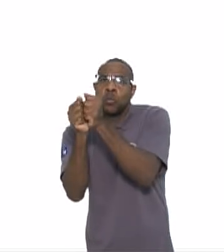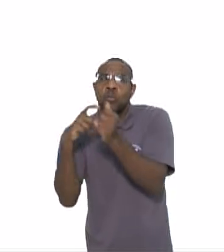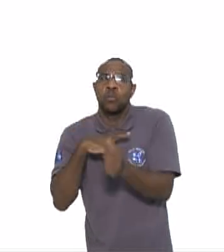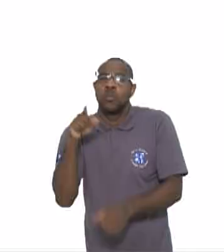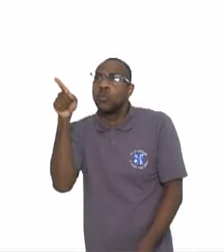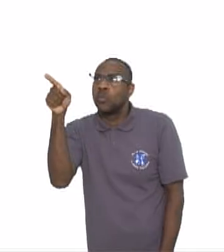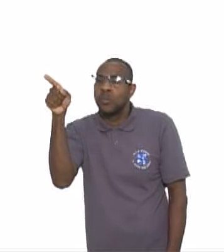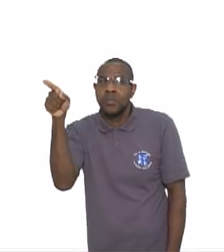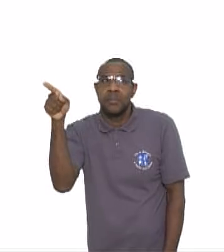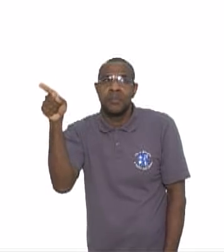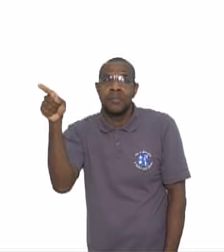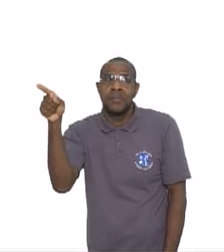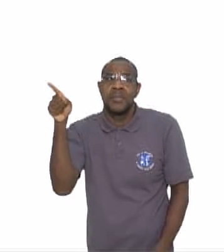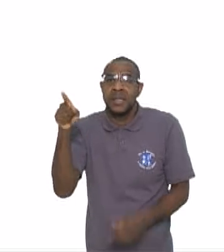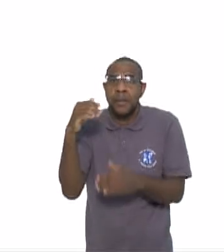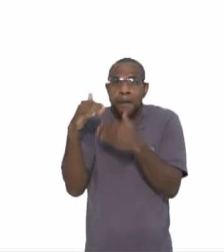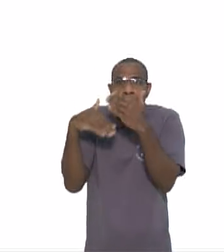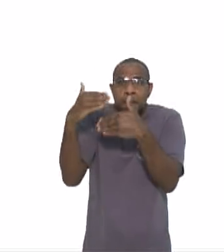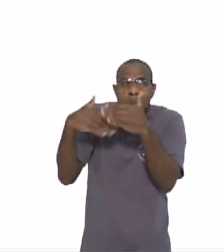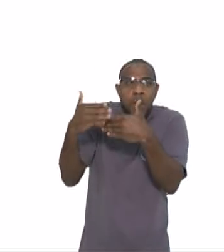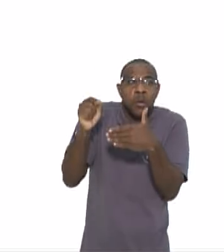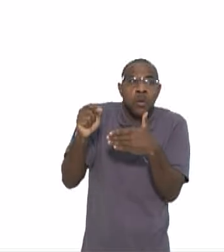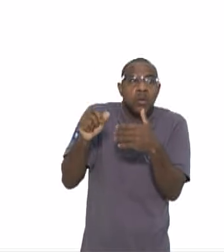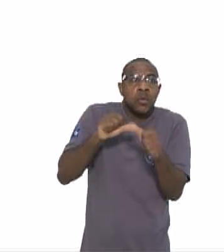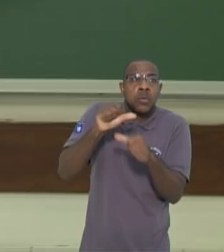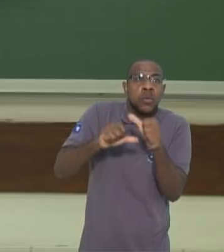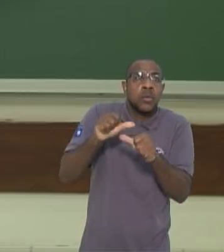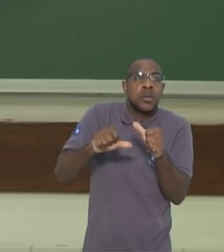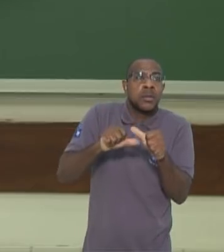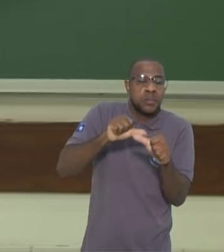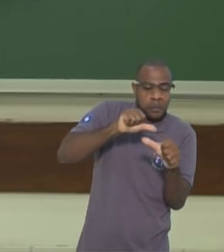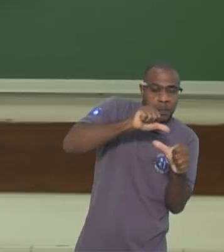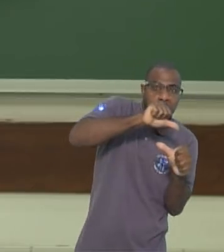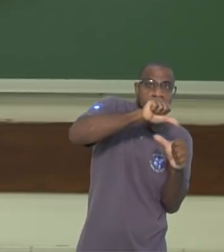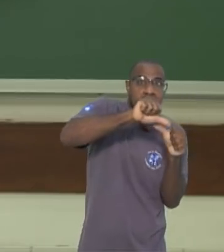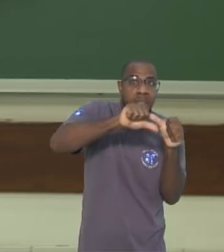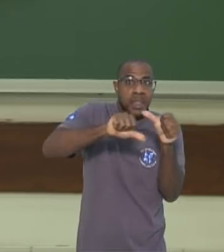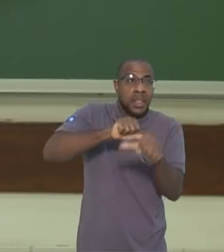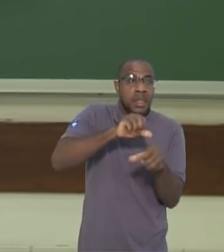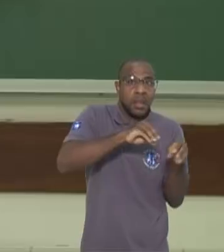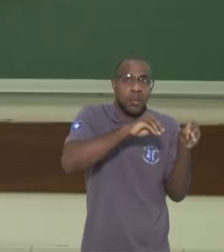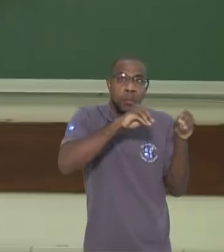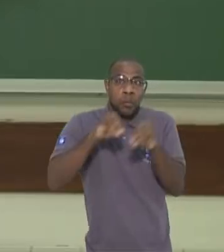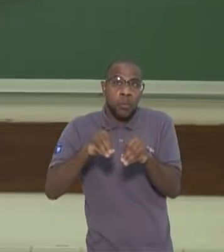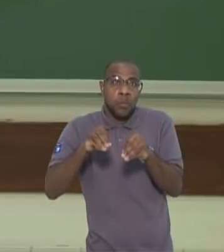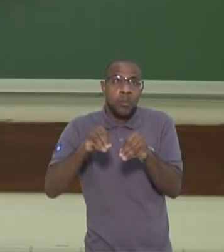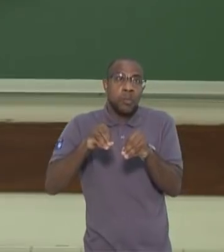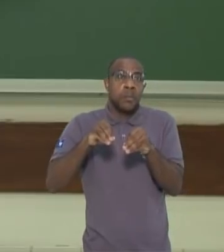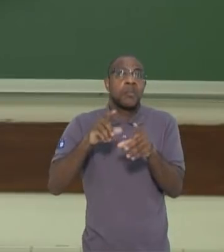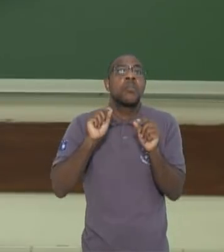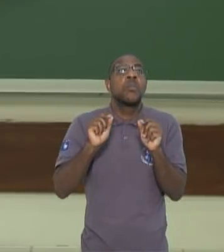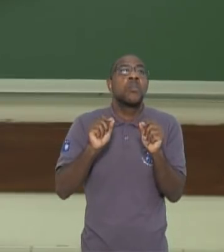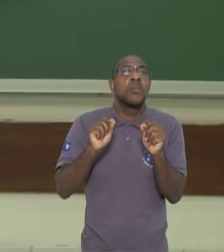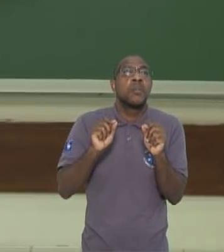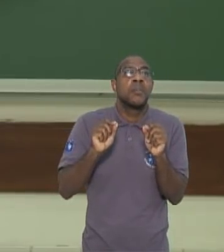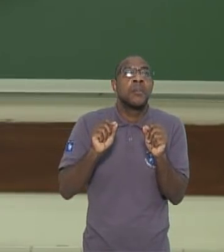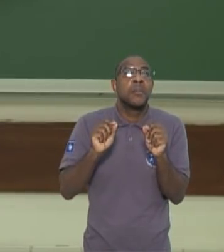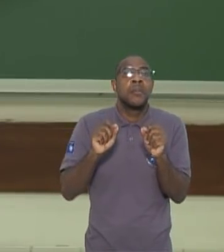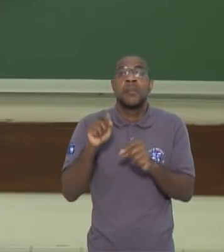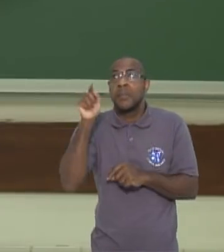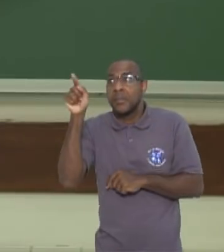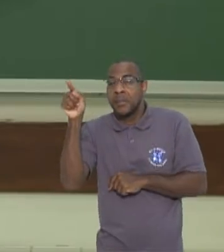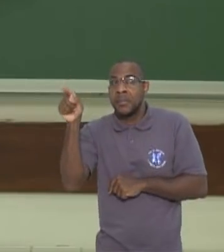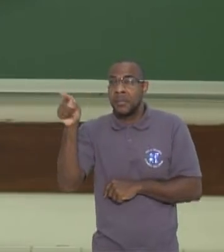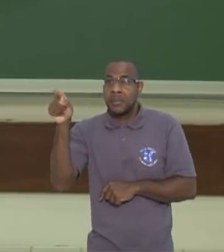Esse tipo de processo a gente chama de translocação robertsoniana, tá? Essa translocação, então, nesse